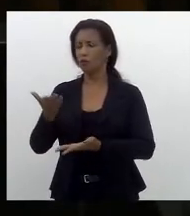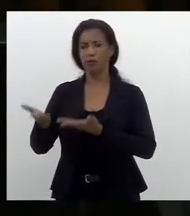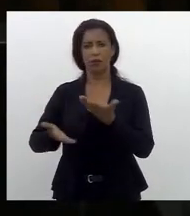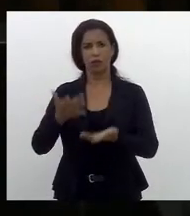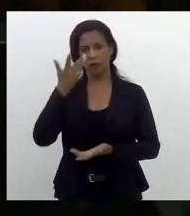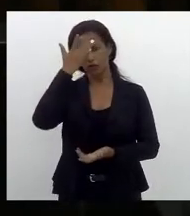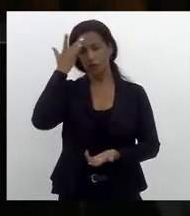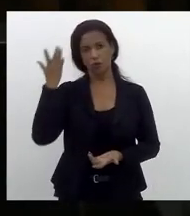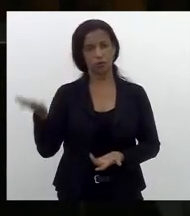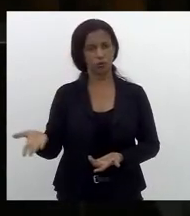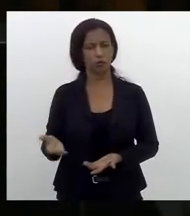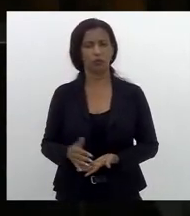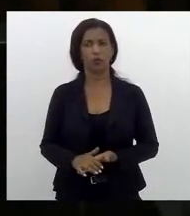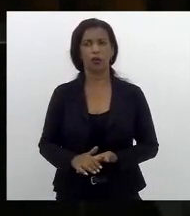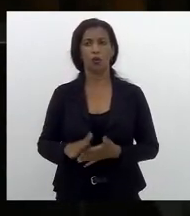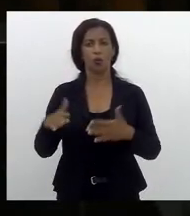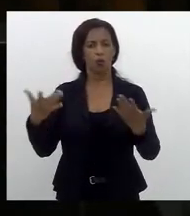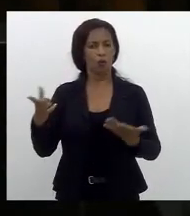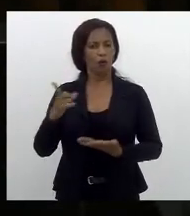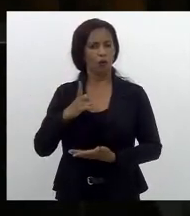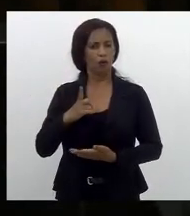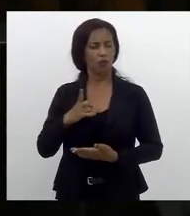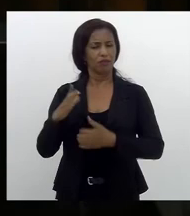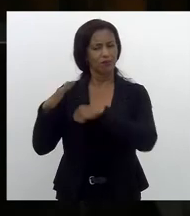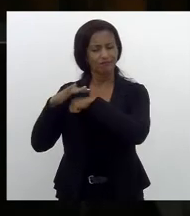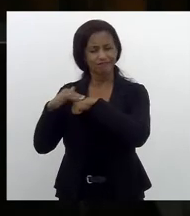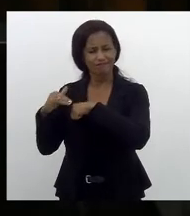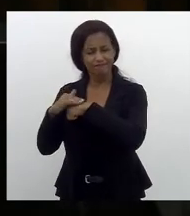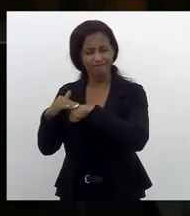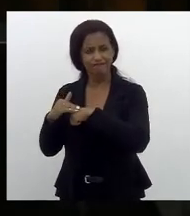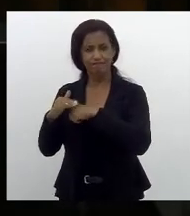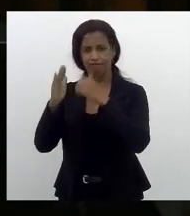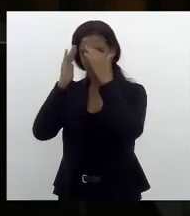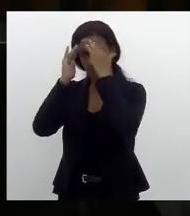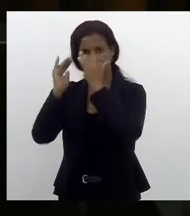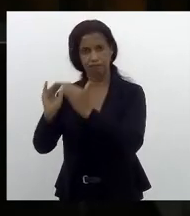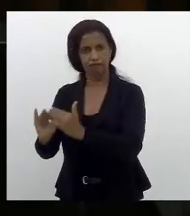aqueles funcionários, o qual eu tenho o maior apreço,